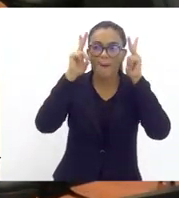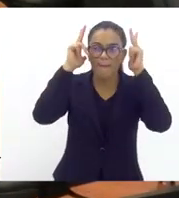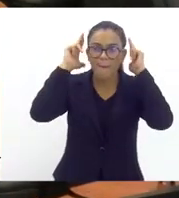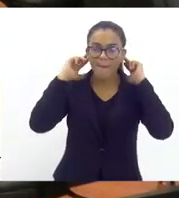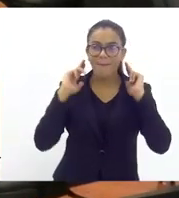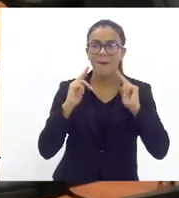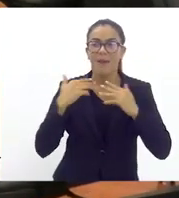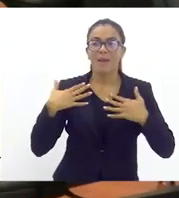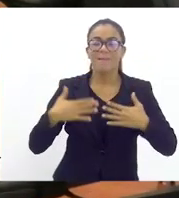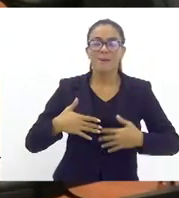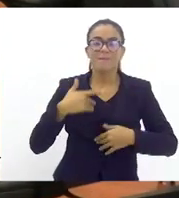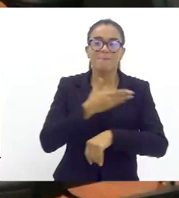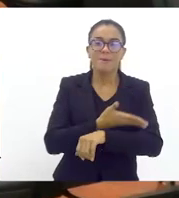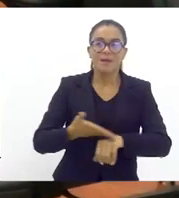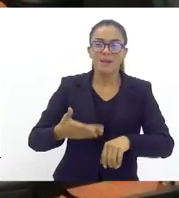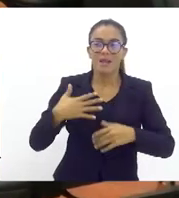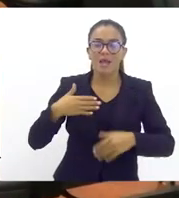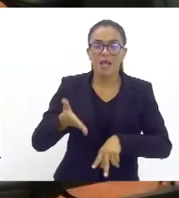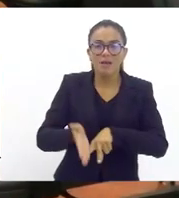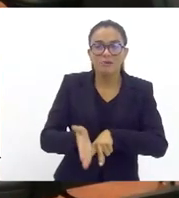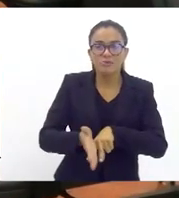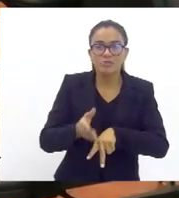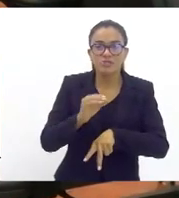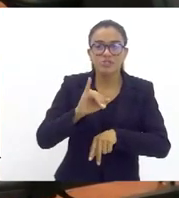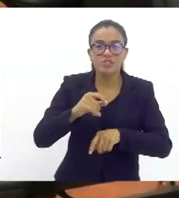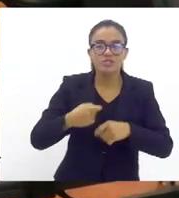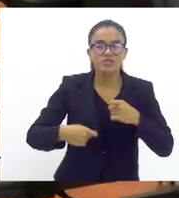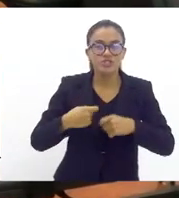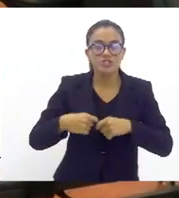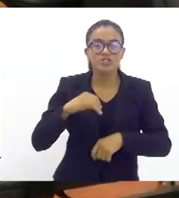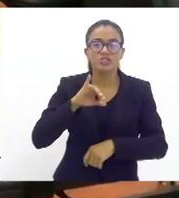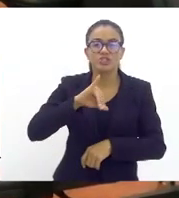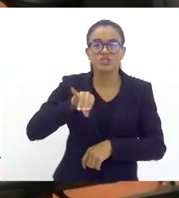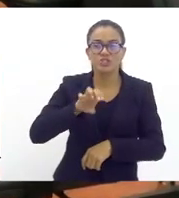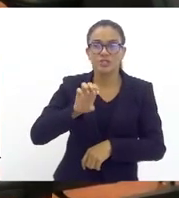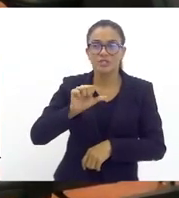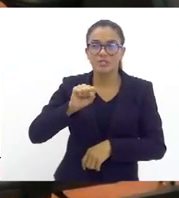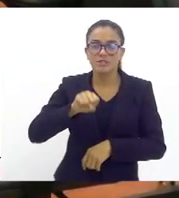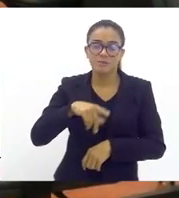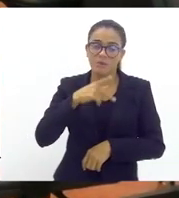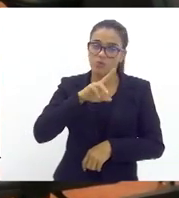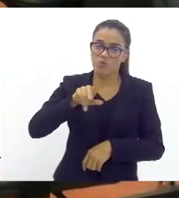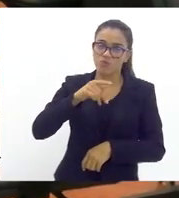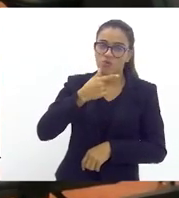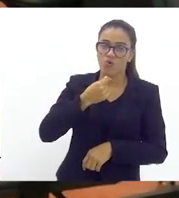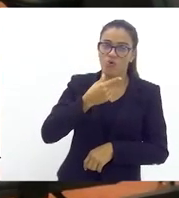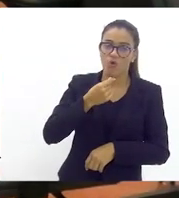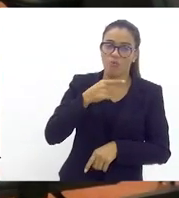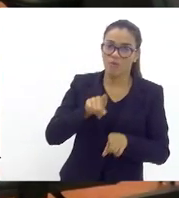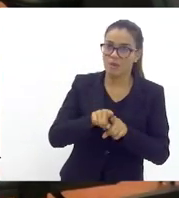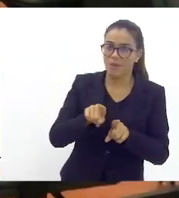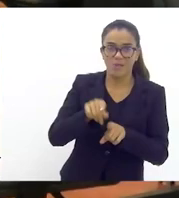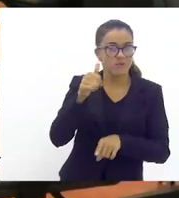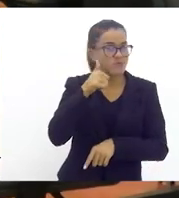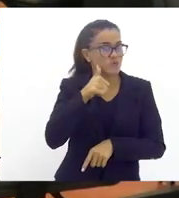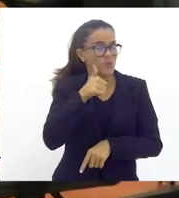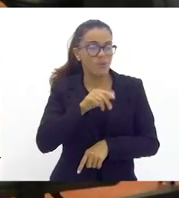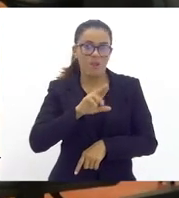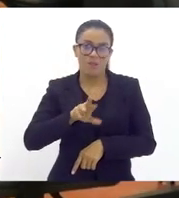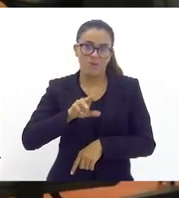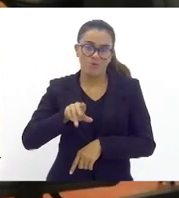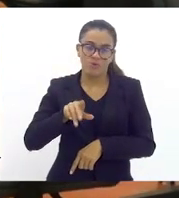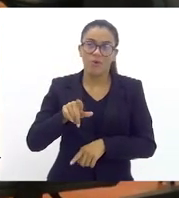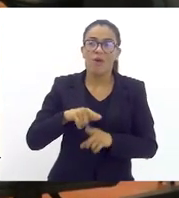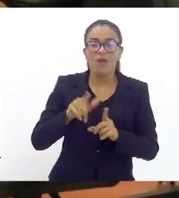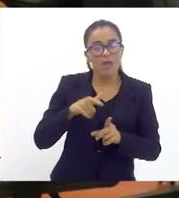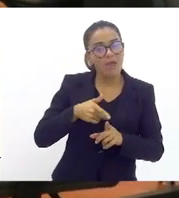social branca, blazer azul e calça jeans, leitura social masculina, mas não sou um homem e tampouco sou uma mulher, embora eu tenha